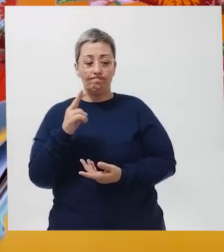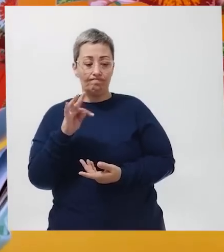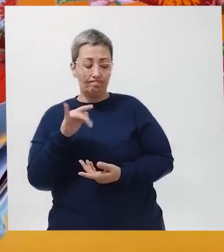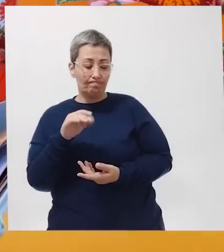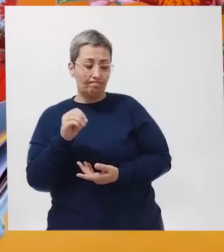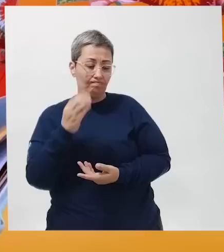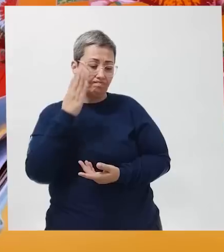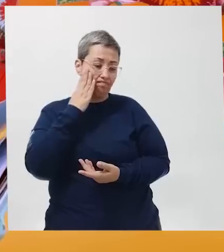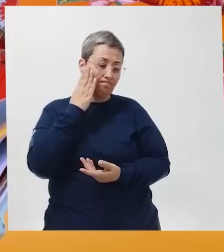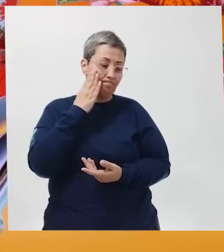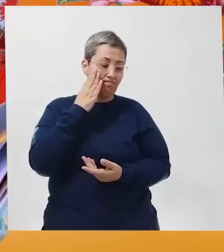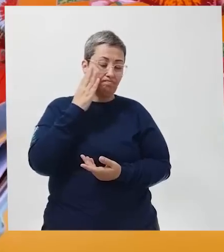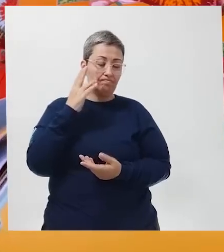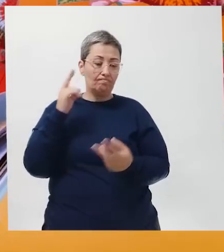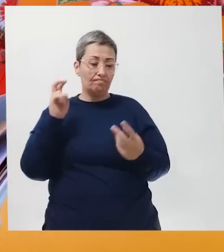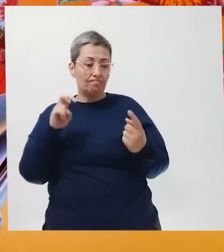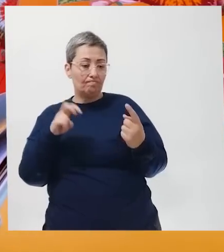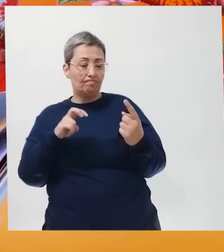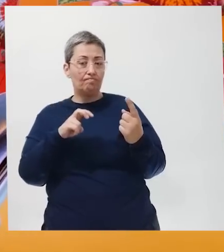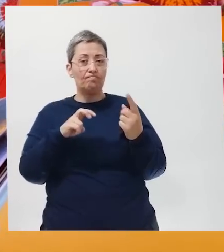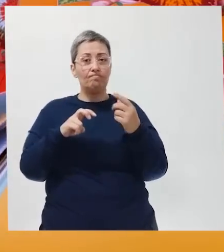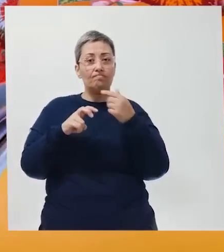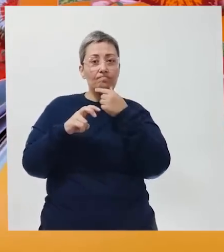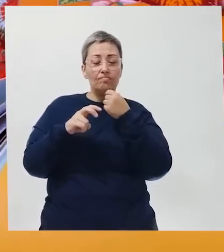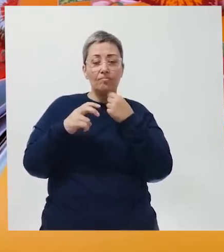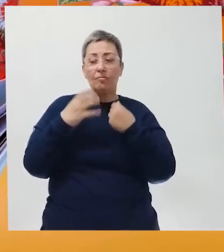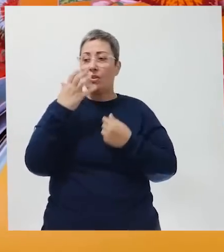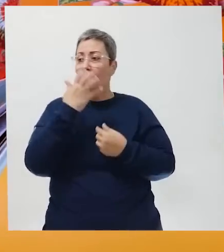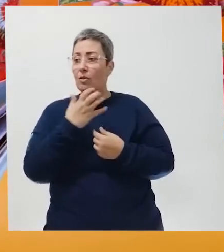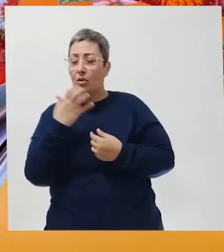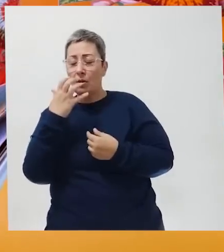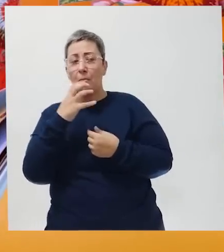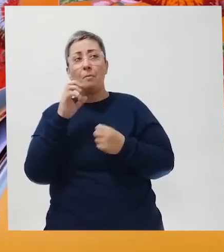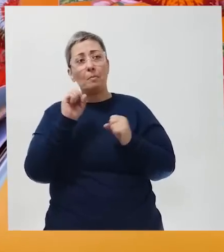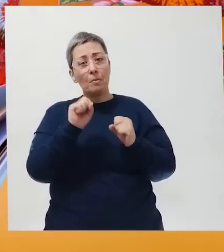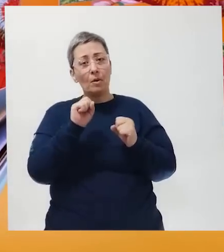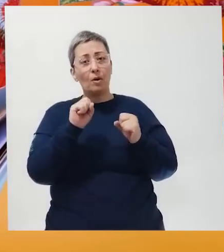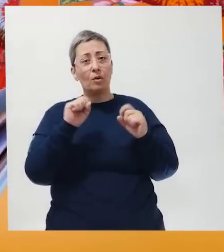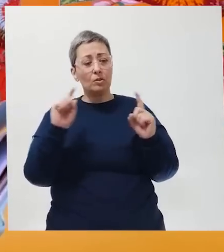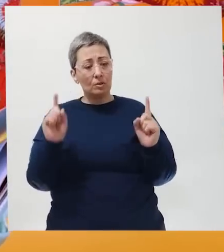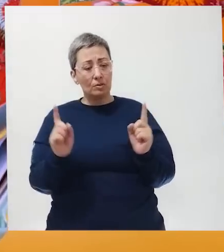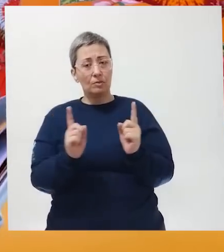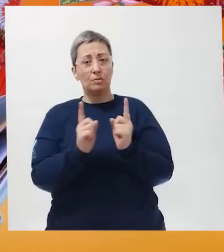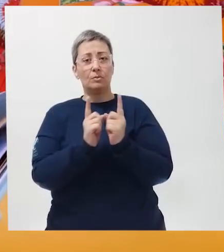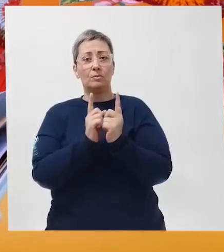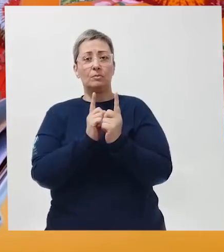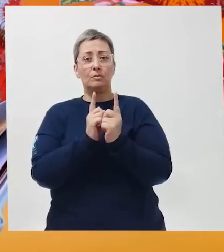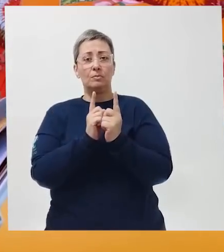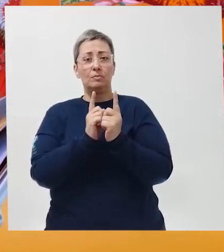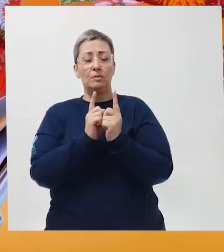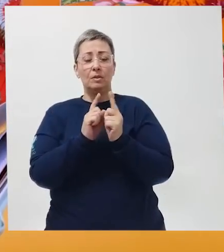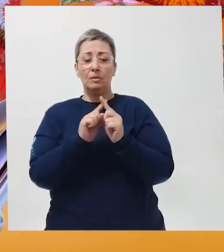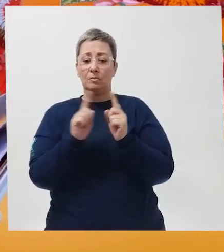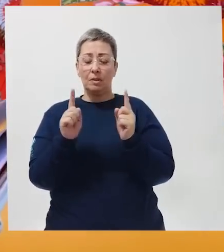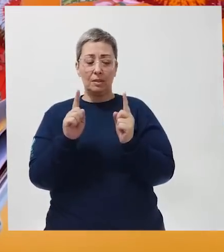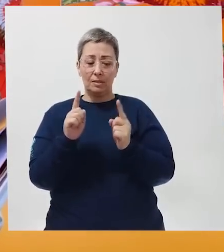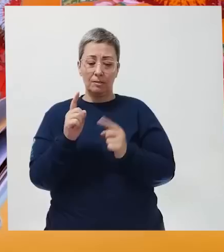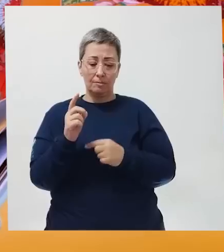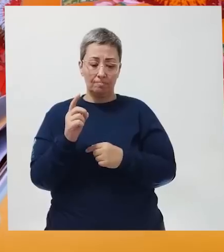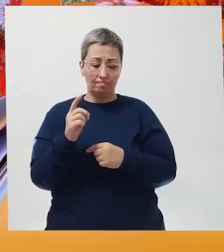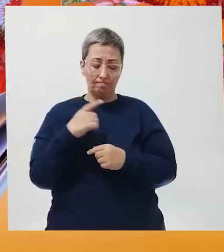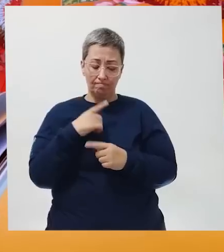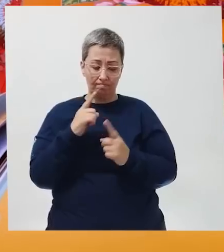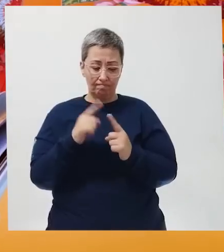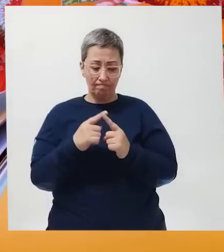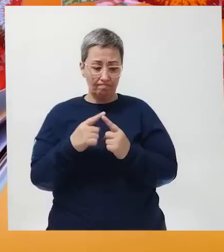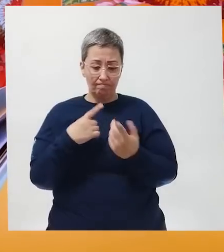É inútil, Tino sabe. Ele caminha na direção do avô e canta. Pensa que a música pode deixá-los